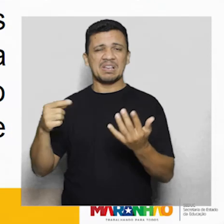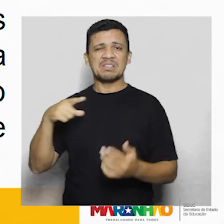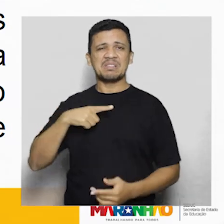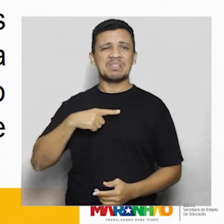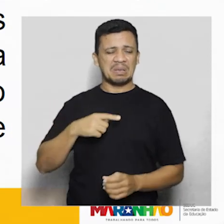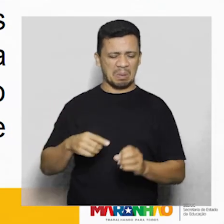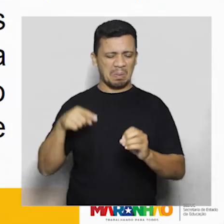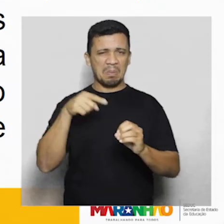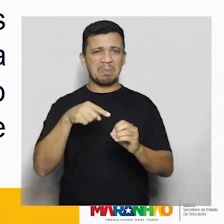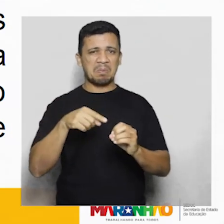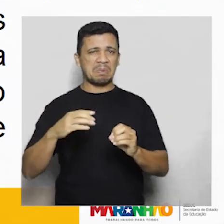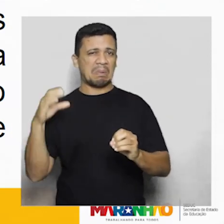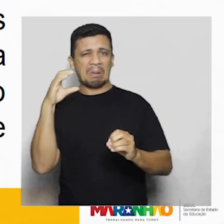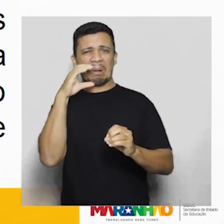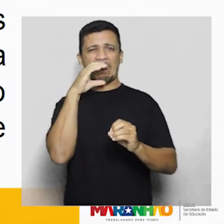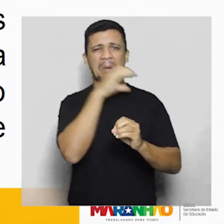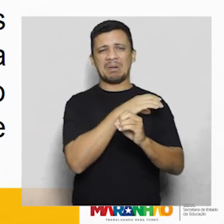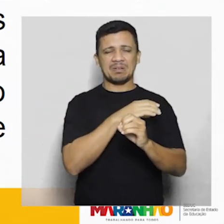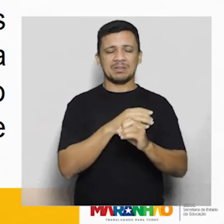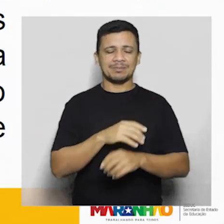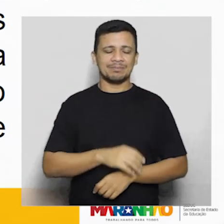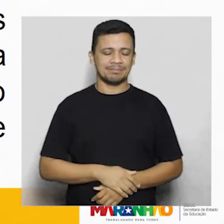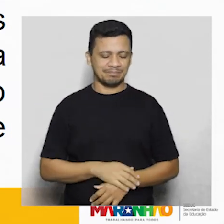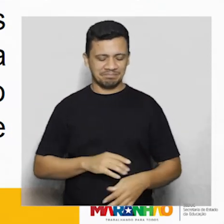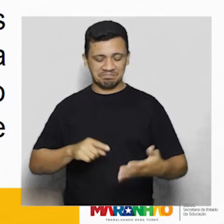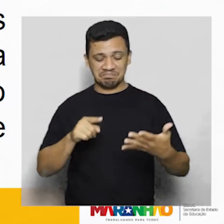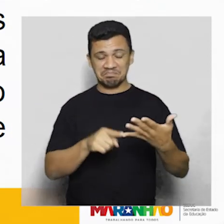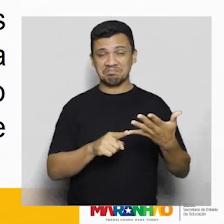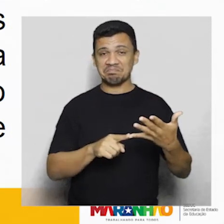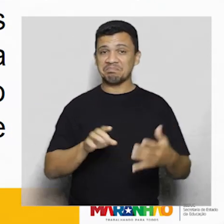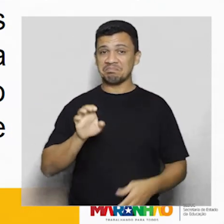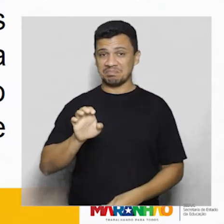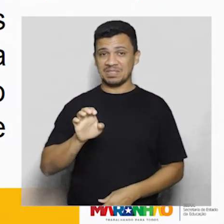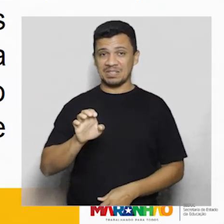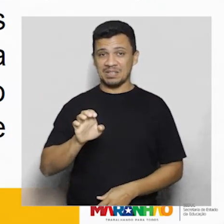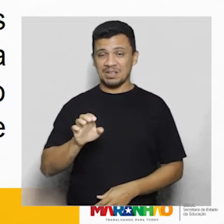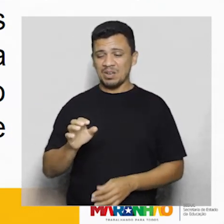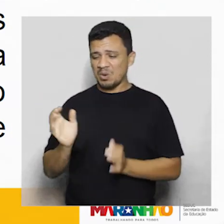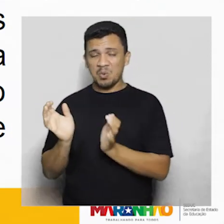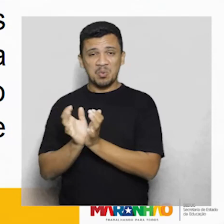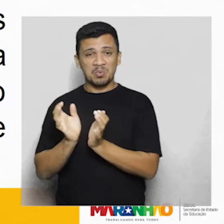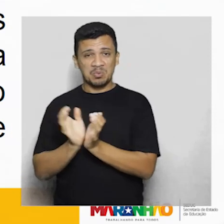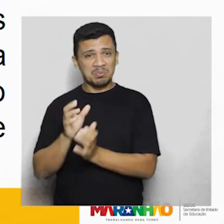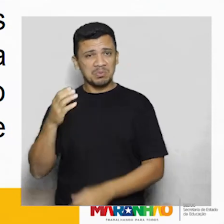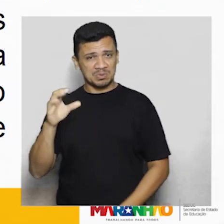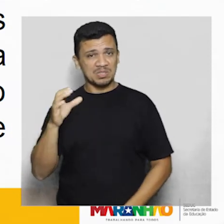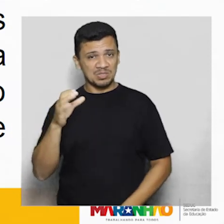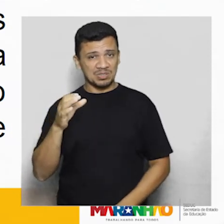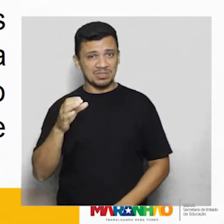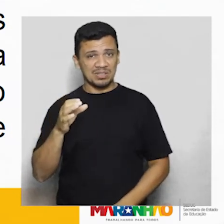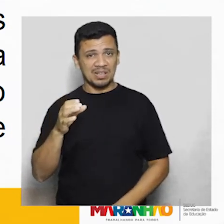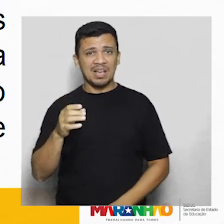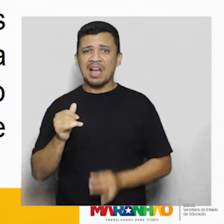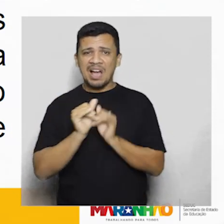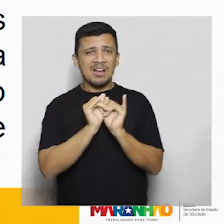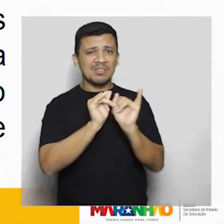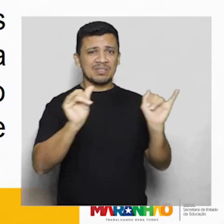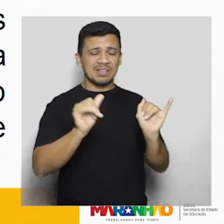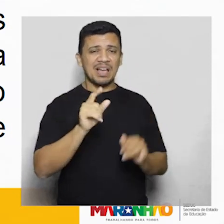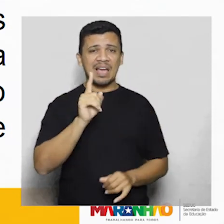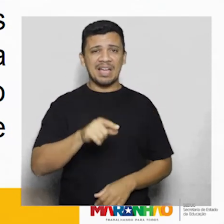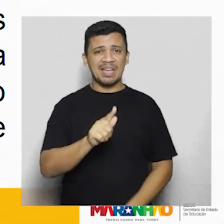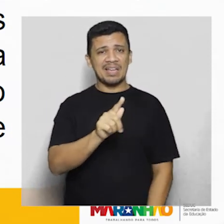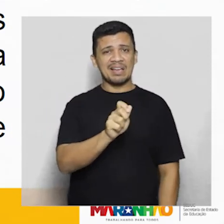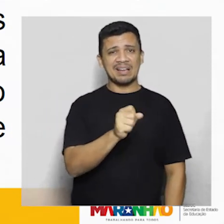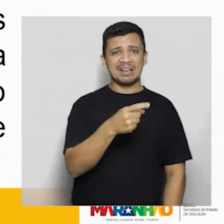é de acordo com a maior parte dos cientistas é mais horitariamente causada pela missão dos gases do